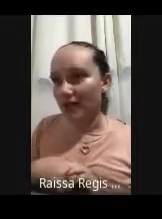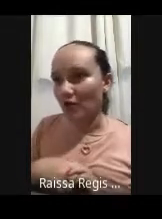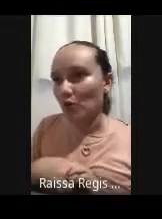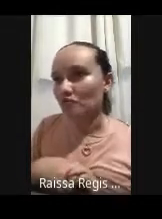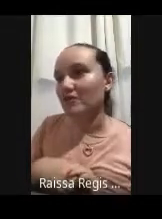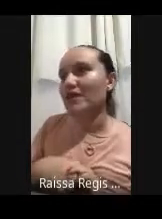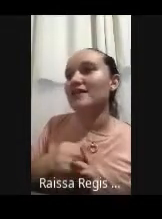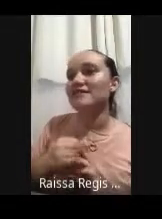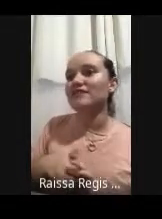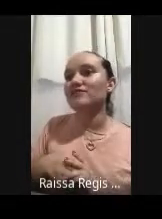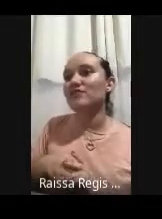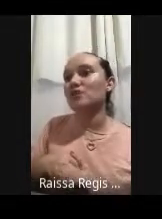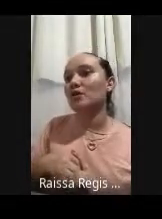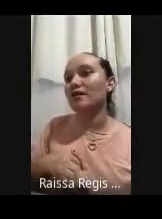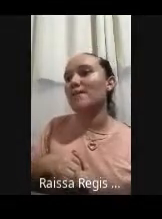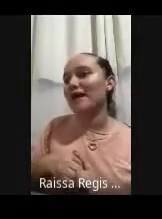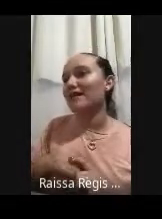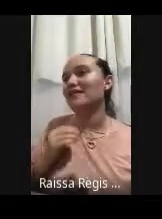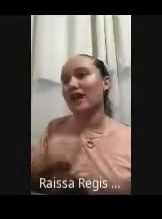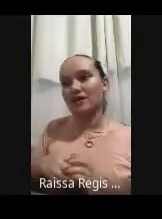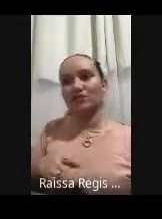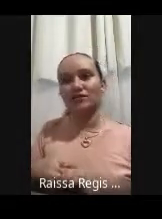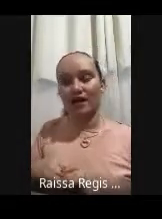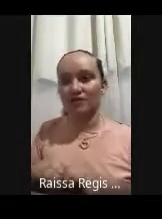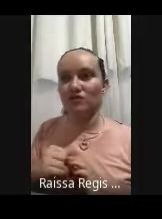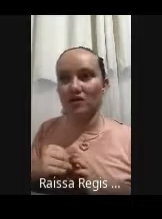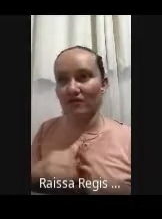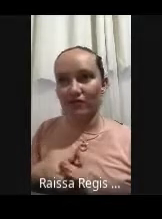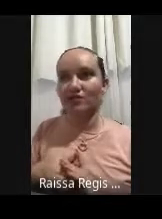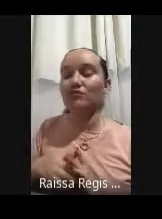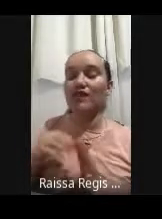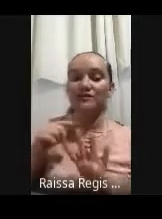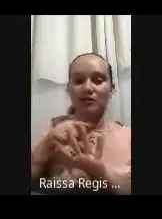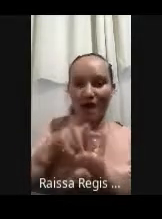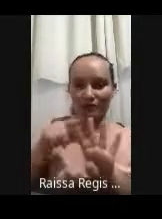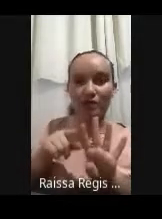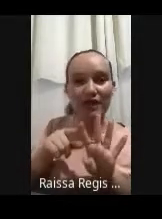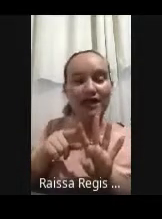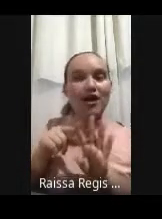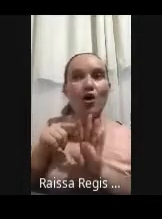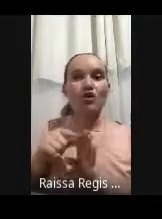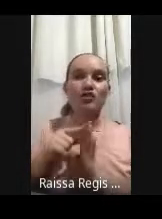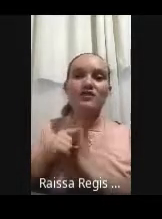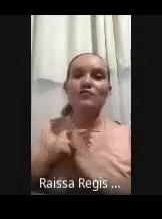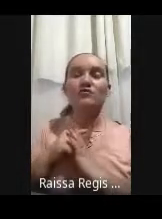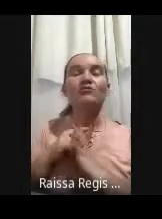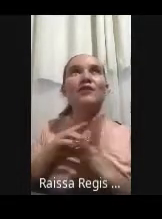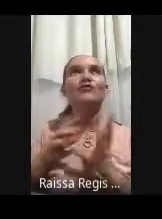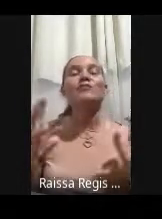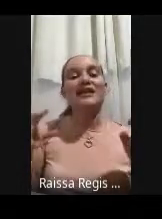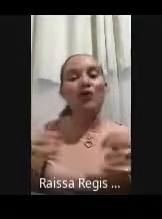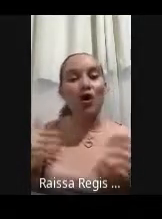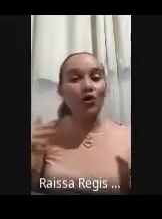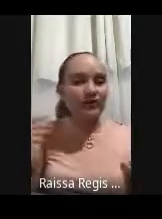CEL, e a escrita visogramada da língua de sinais, visografia. Então, tem essas quatro. Não tem, hoje nós temos, não